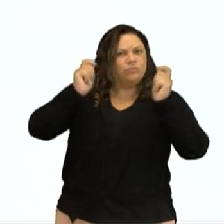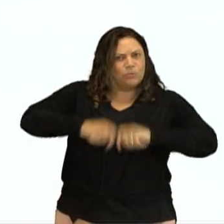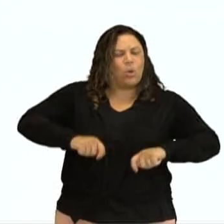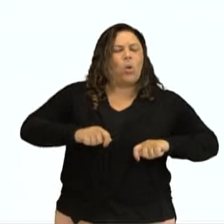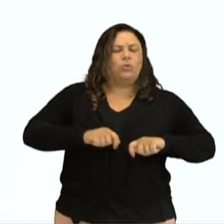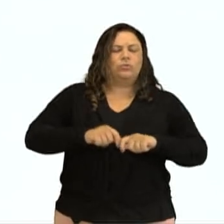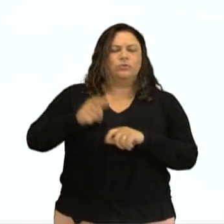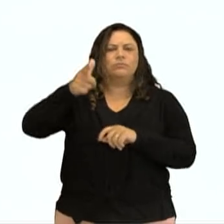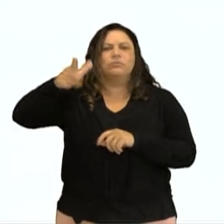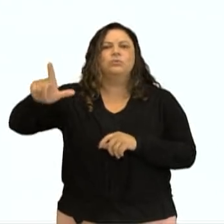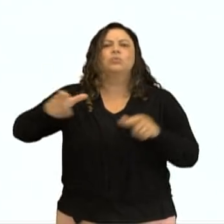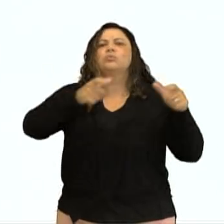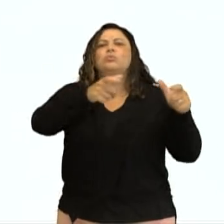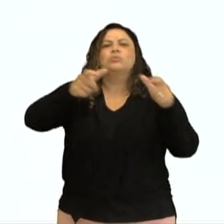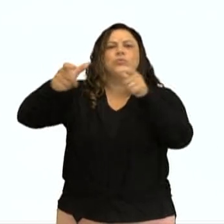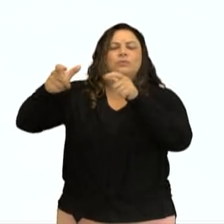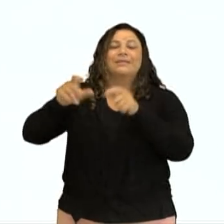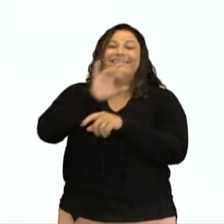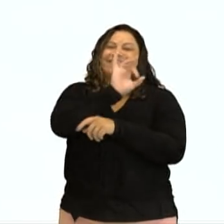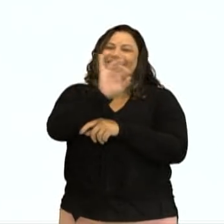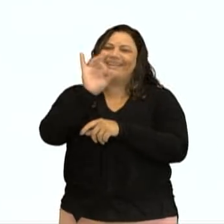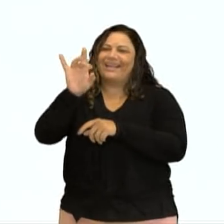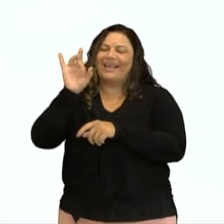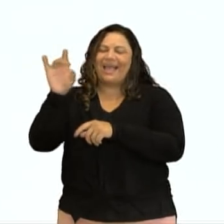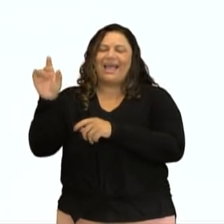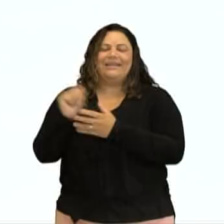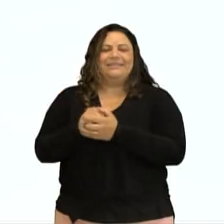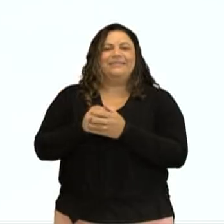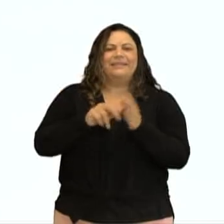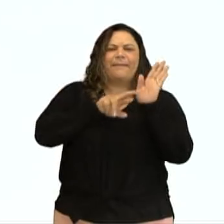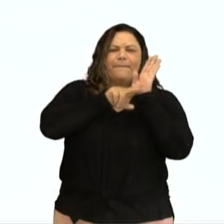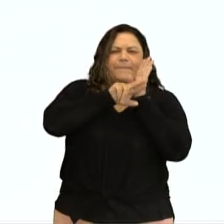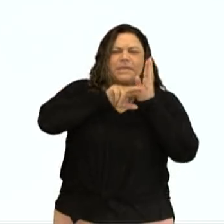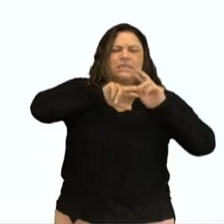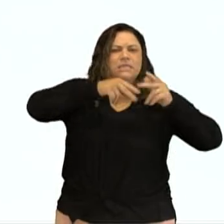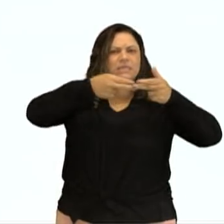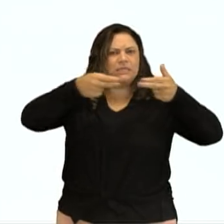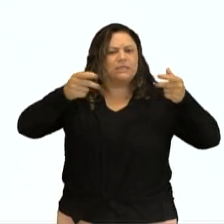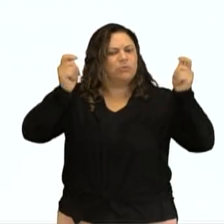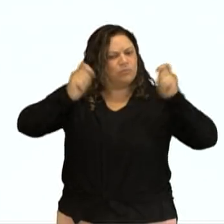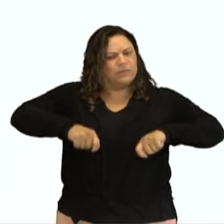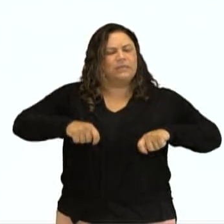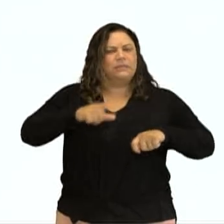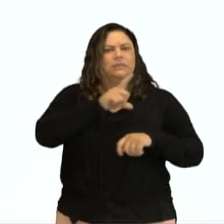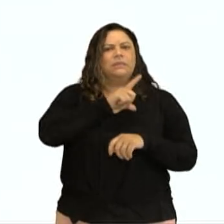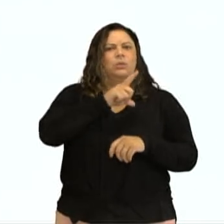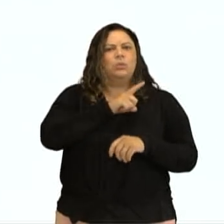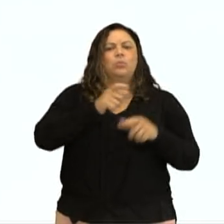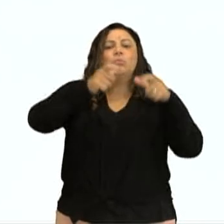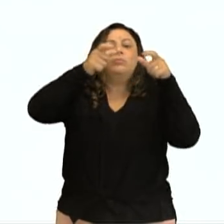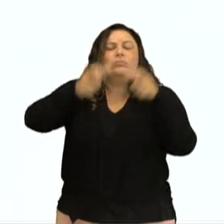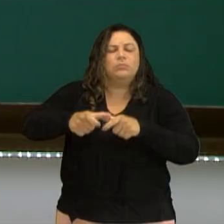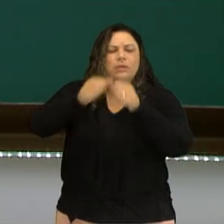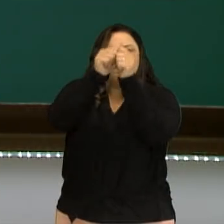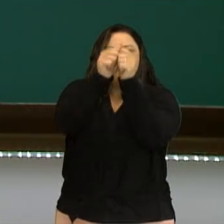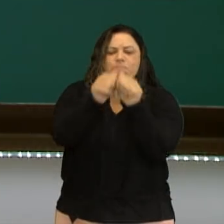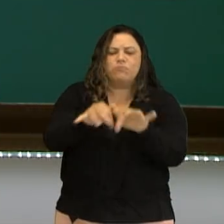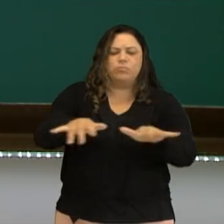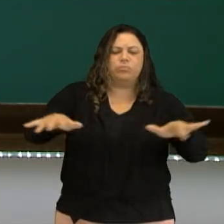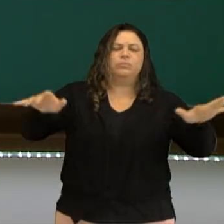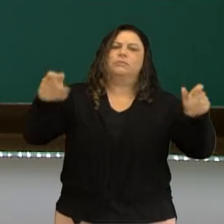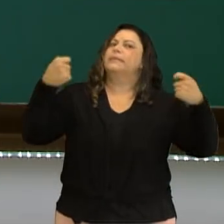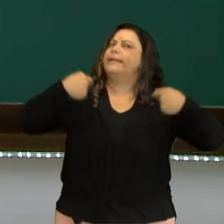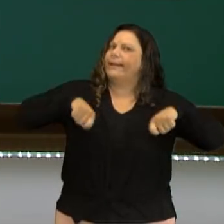outras regiões. Então, cada bactéria vai ter um local propício para se multiplicar. Ela precisa